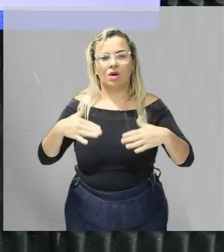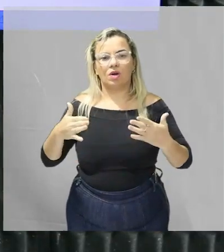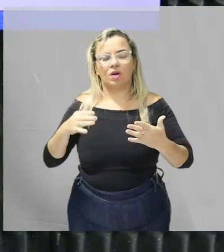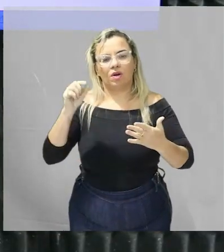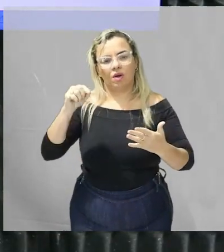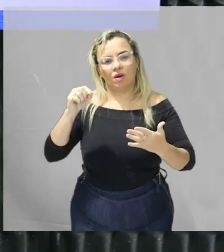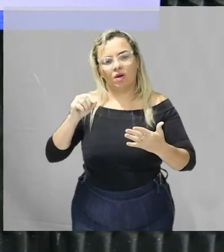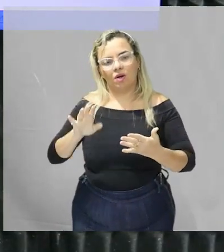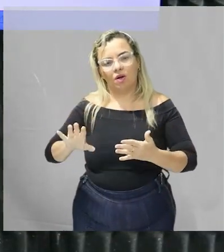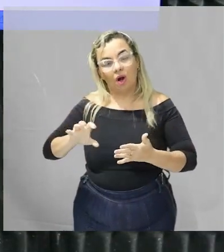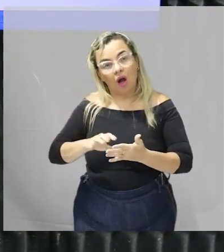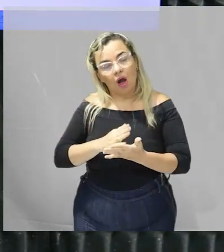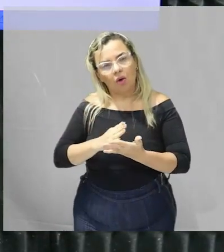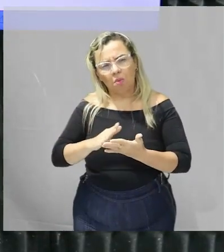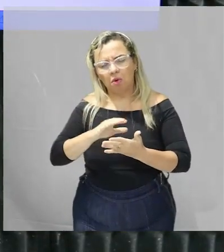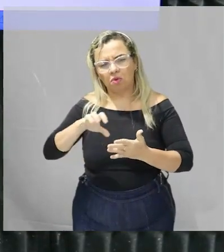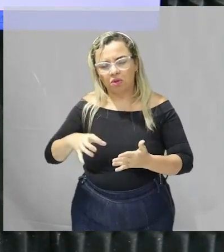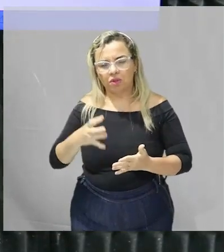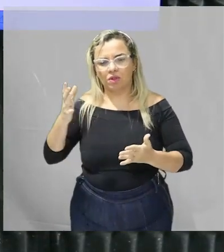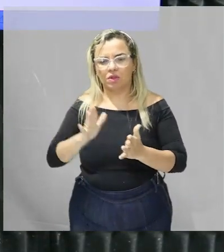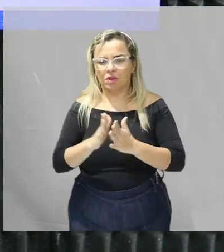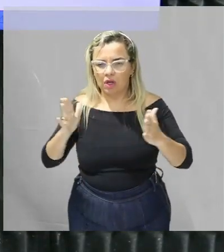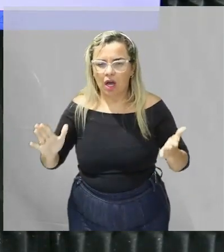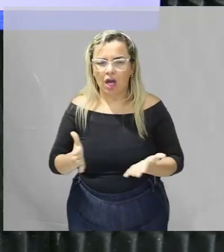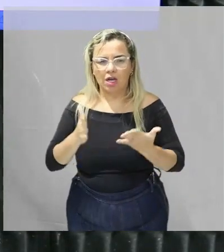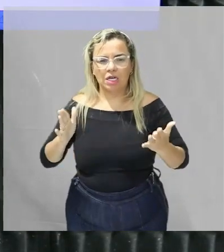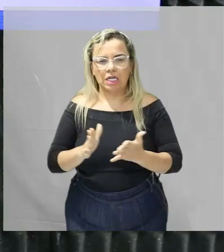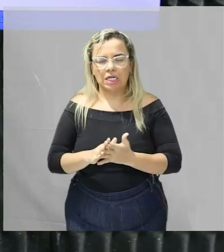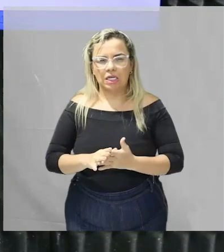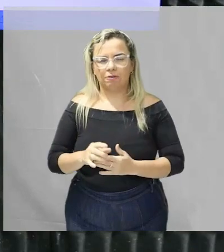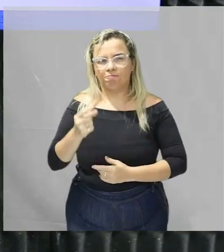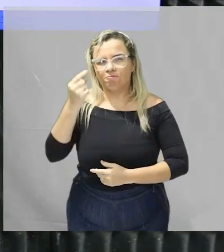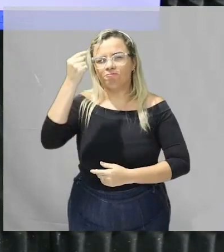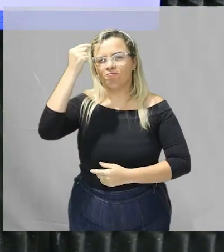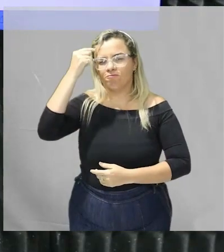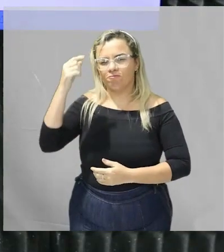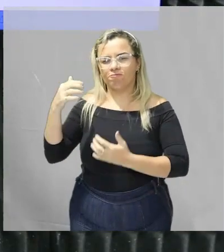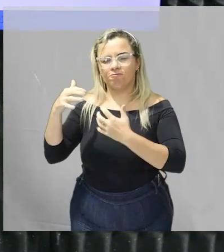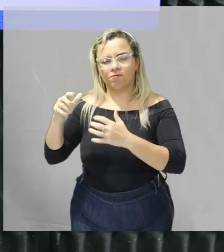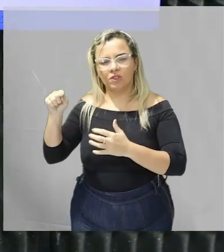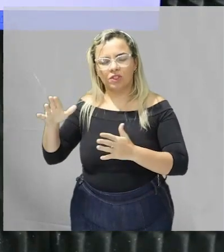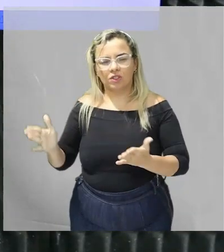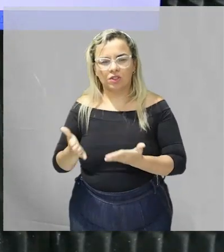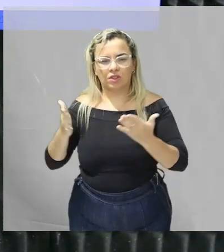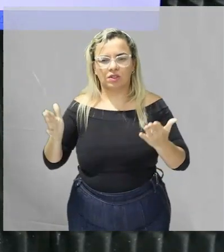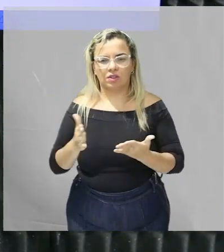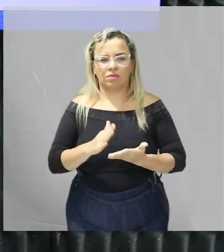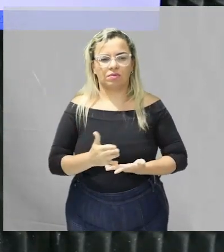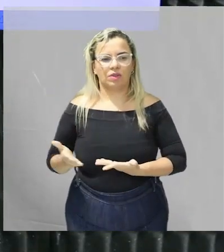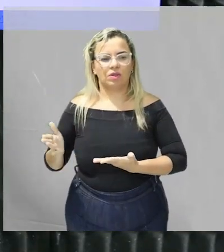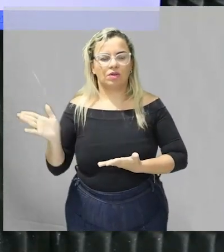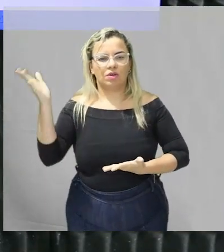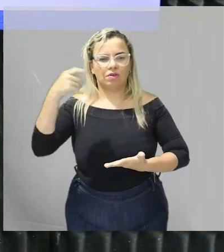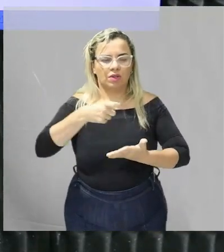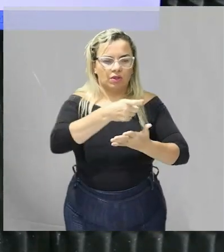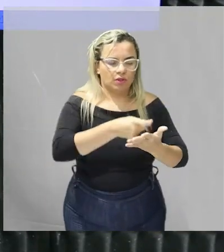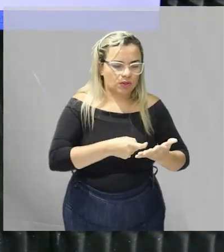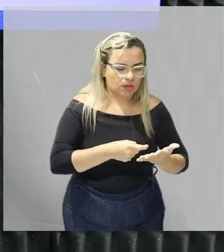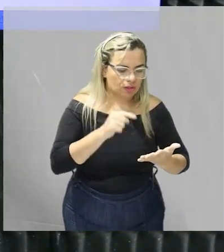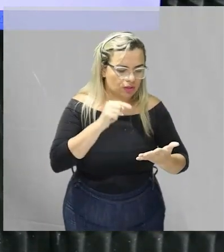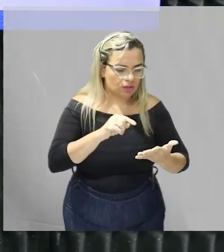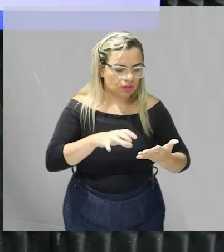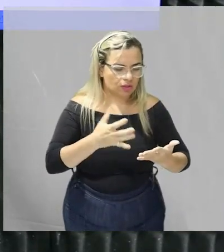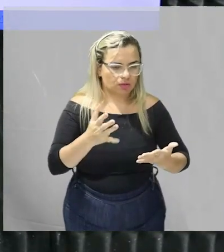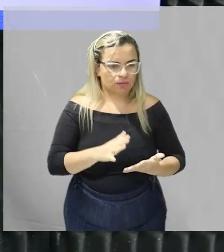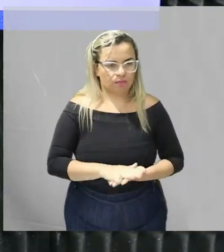Alguma coisa vem acontecendo que está estimulando os Estados Unidos a fazer isso. Bora ver no texto o que está acontecendo. Aí ele diz